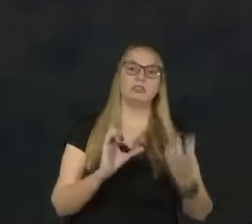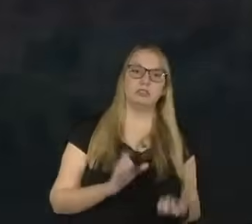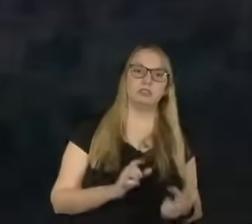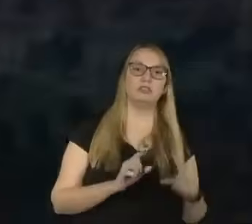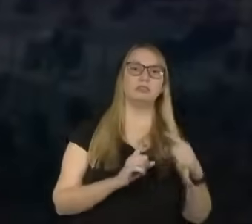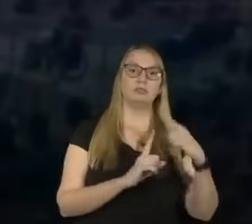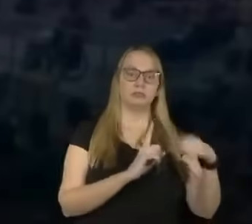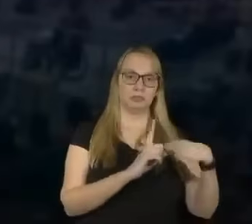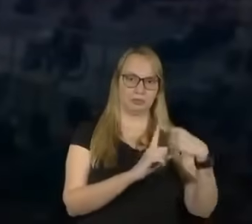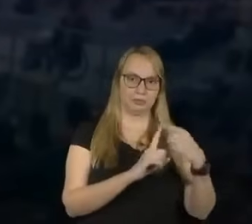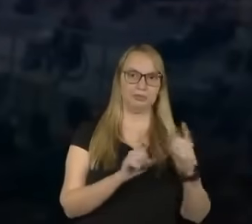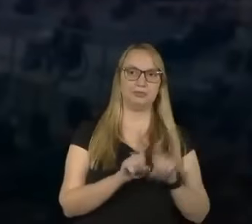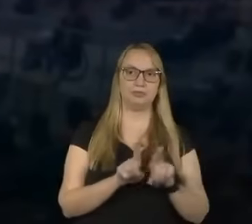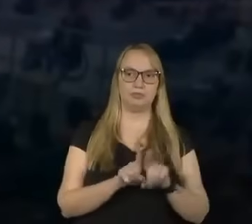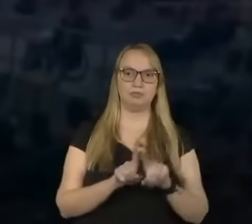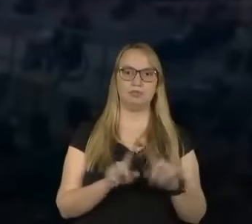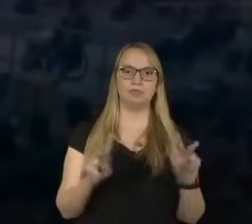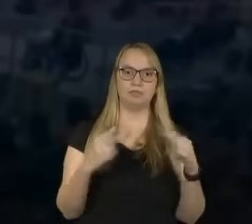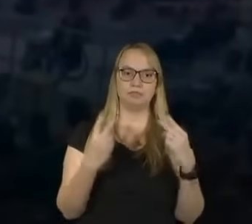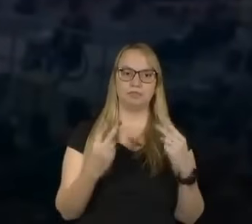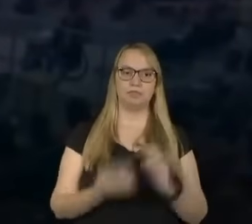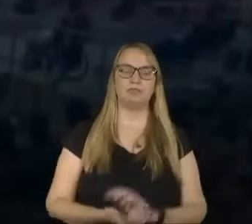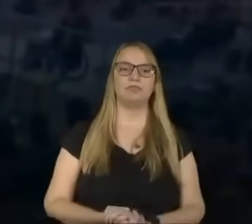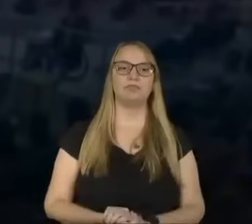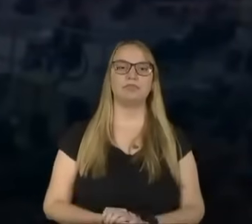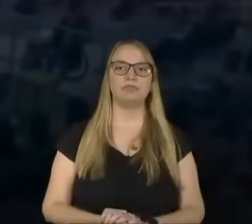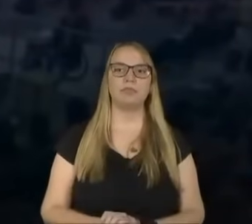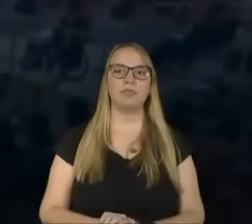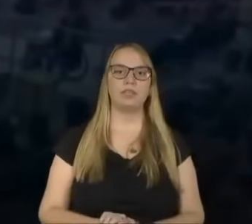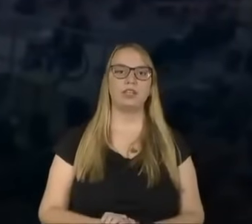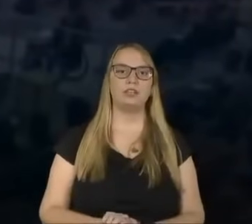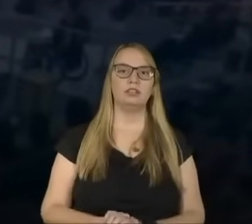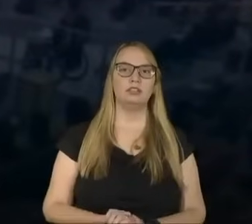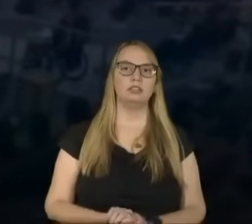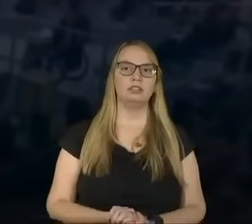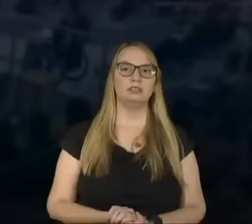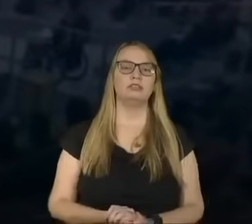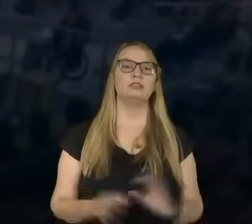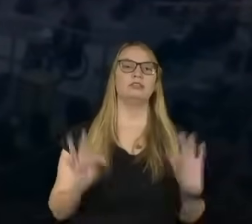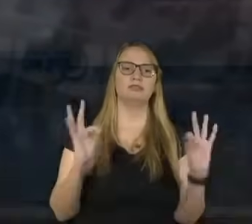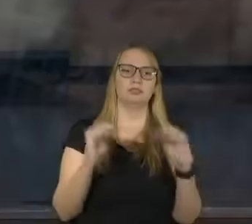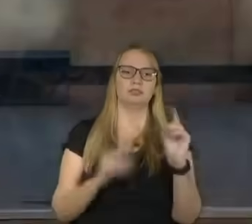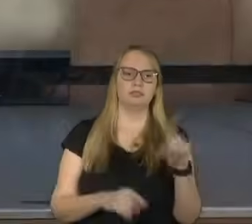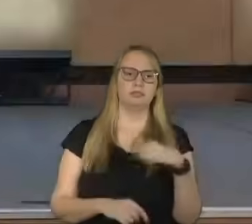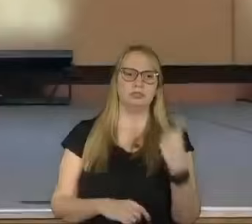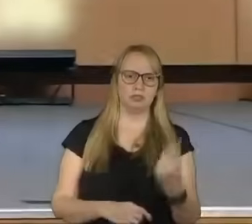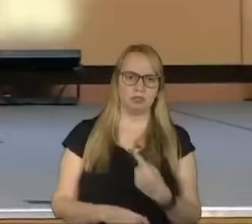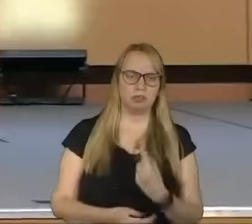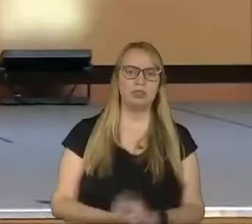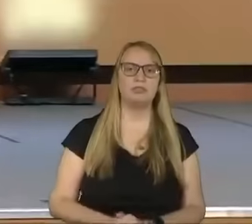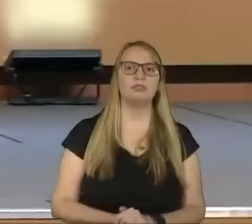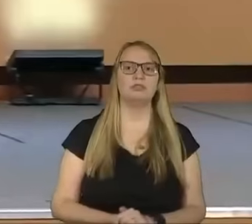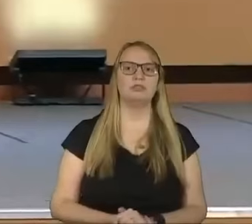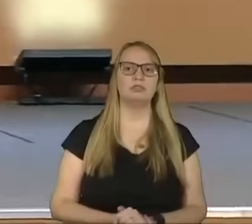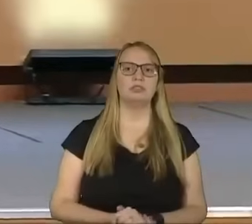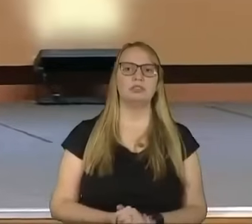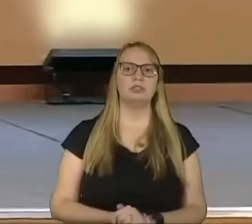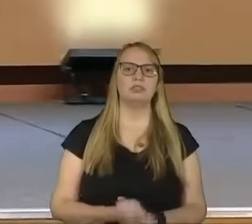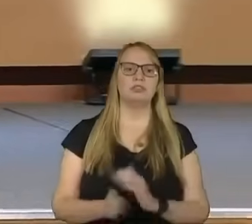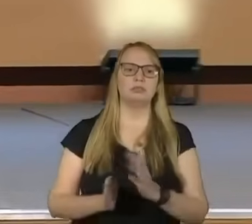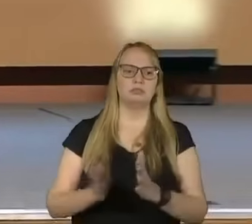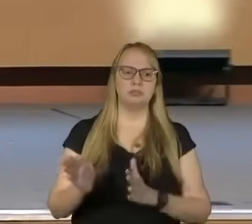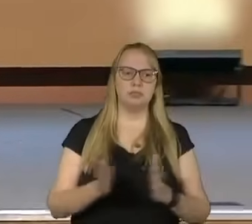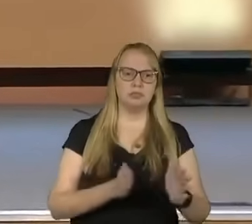positivas Agora presta atenção todos nós todos nós em algum momento da